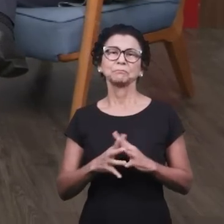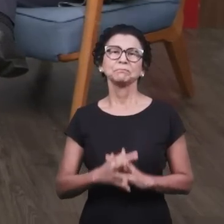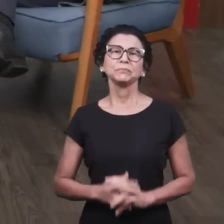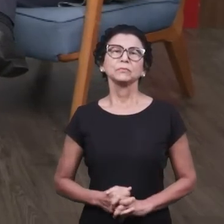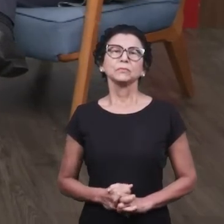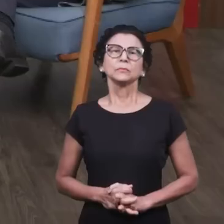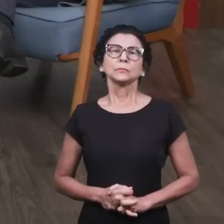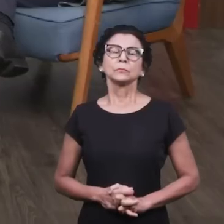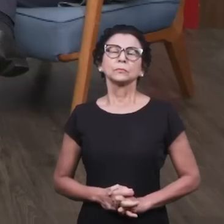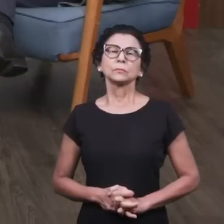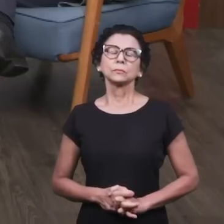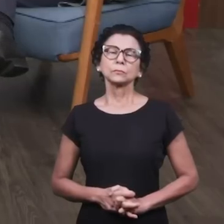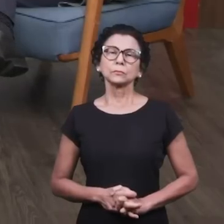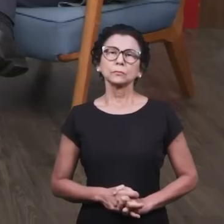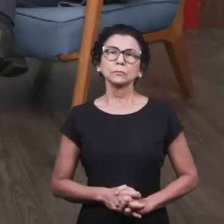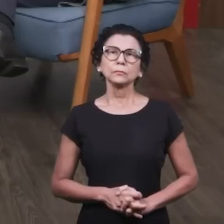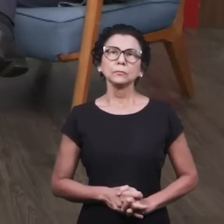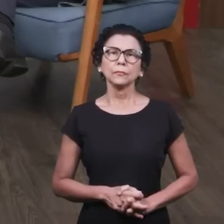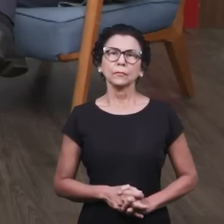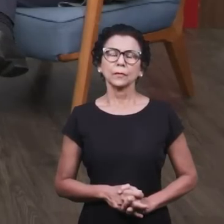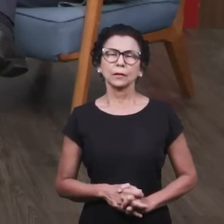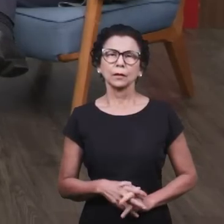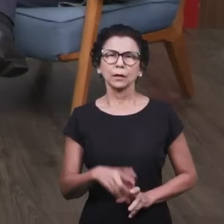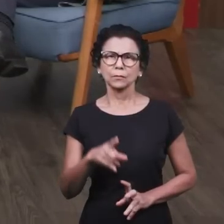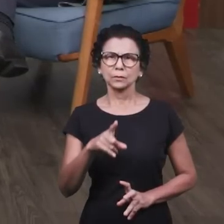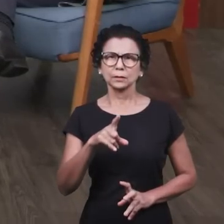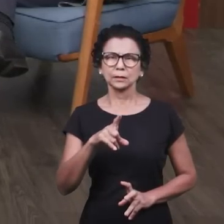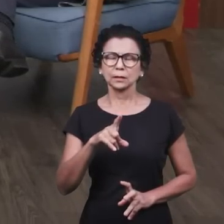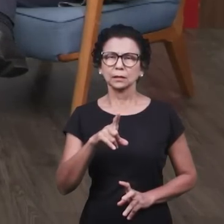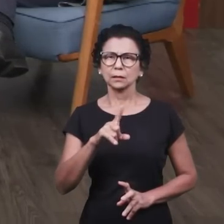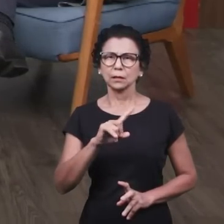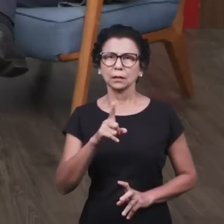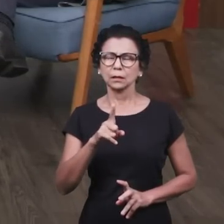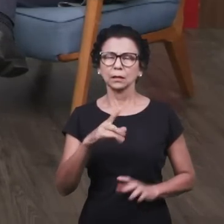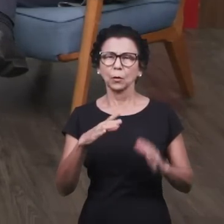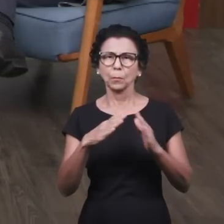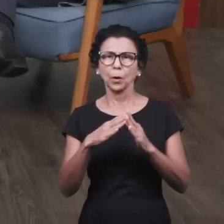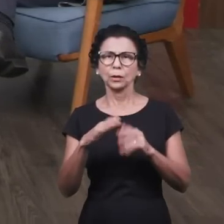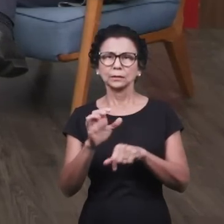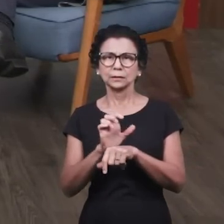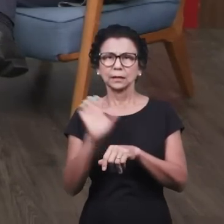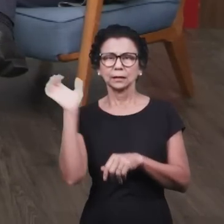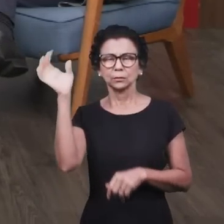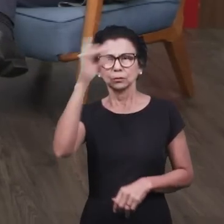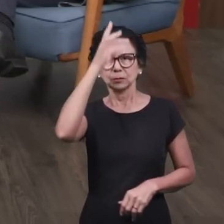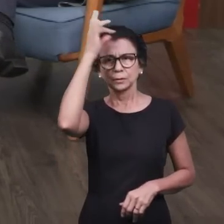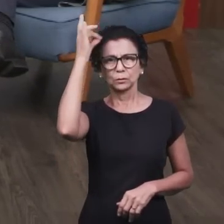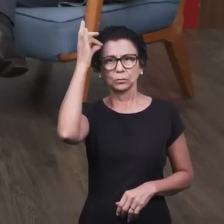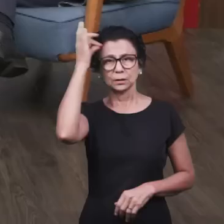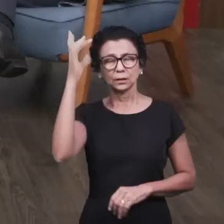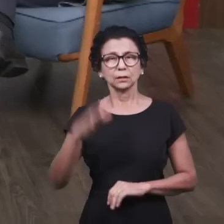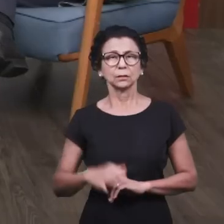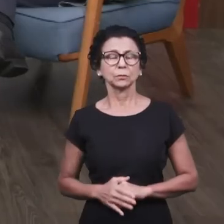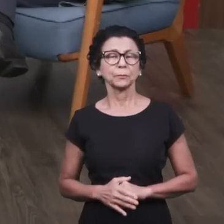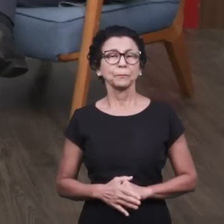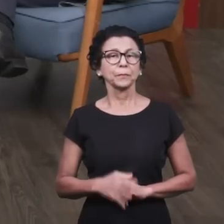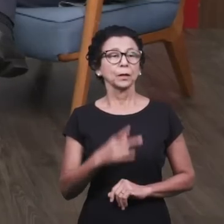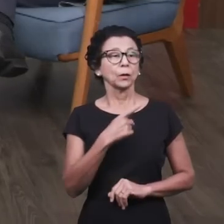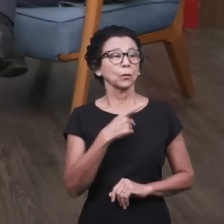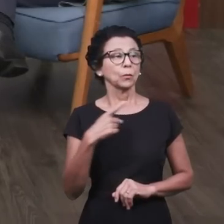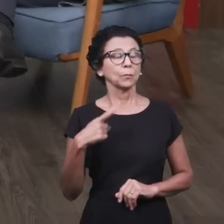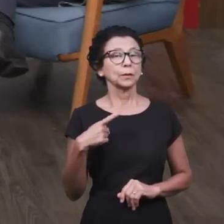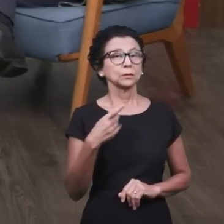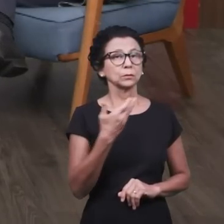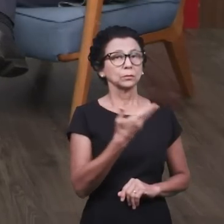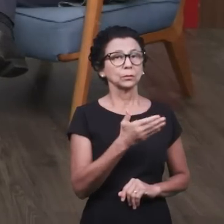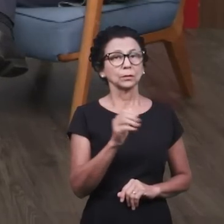bem, para você que não é daqui do Estado do Espírito Santo, o pastor Adriano Teixeira está na igreja de Praia da Costa 4, que é a